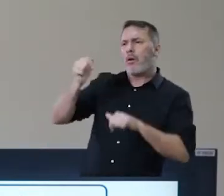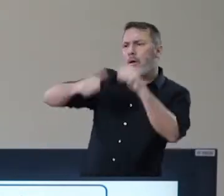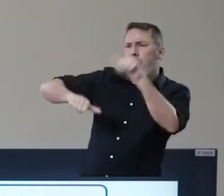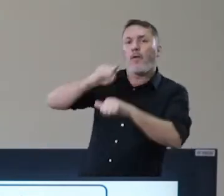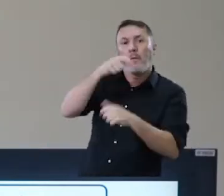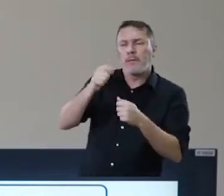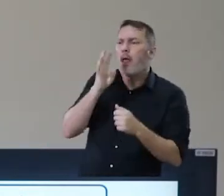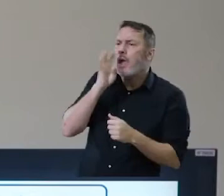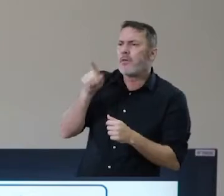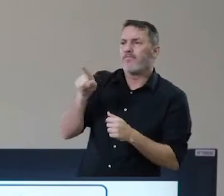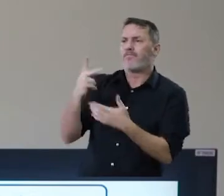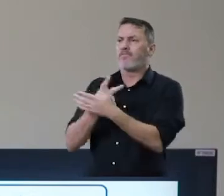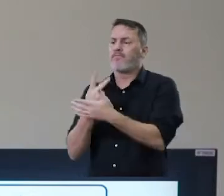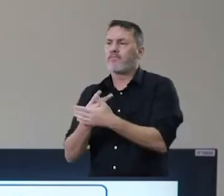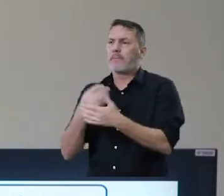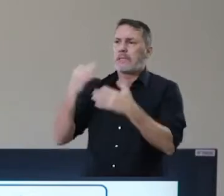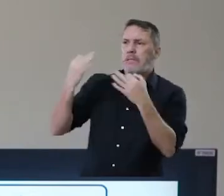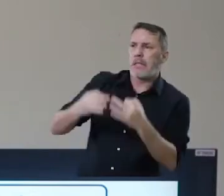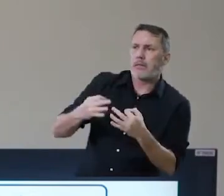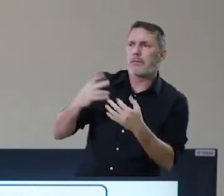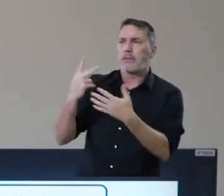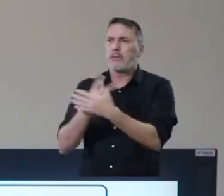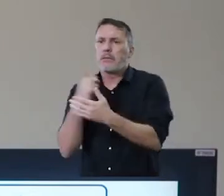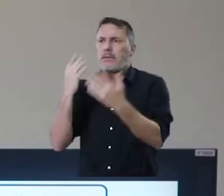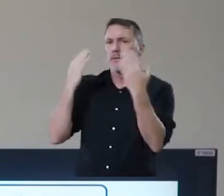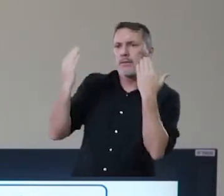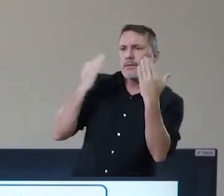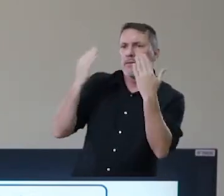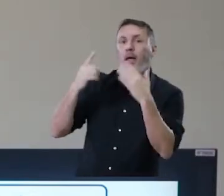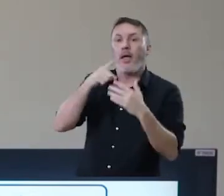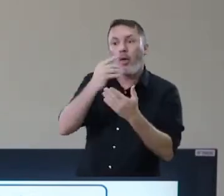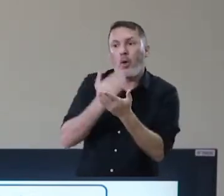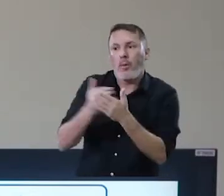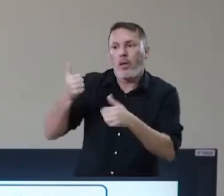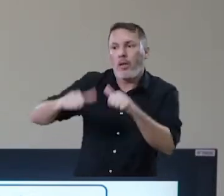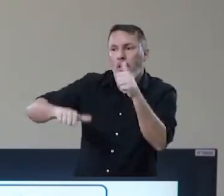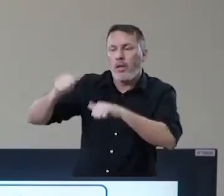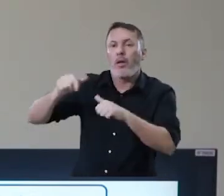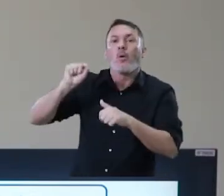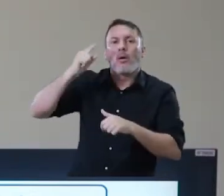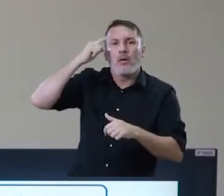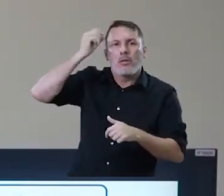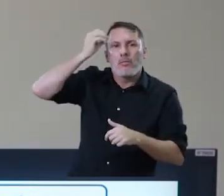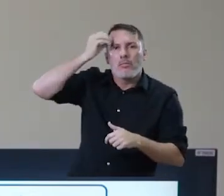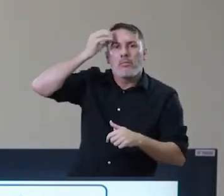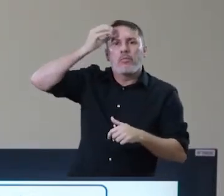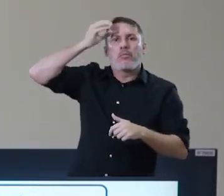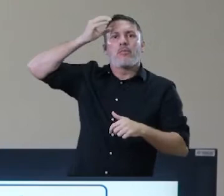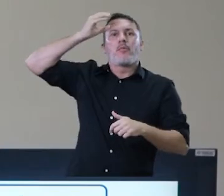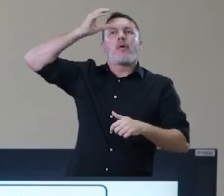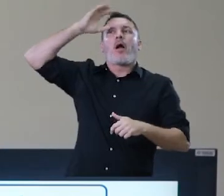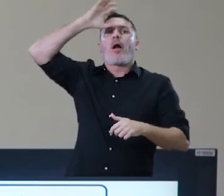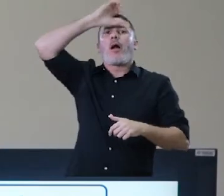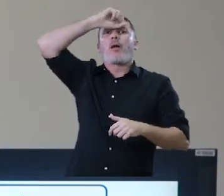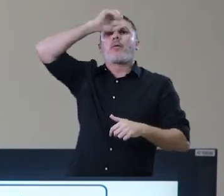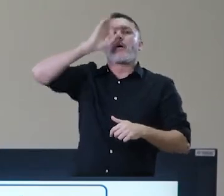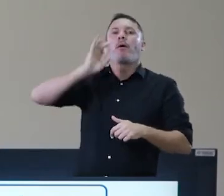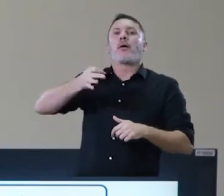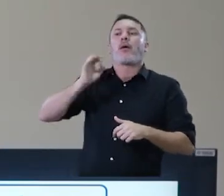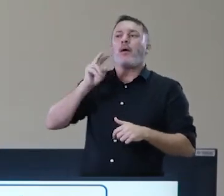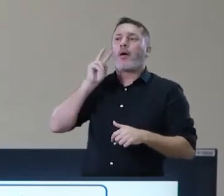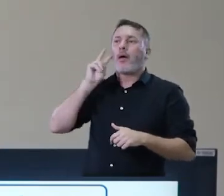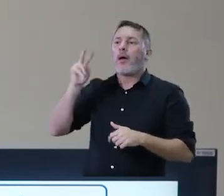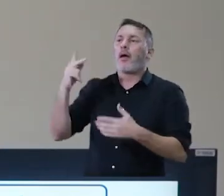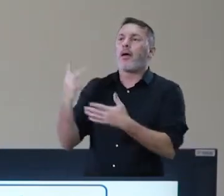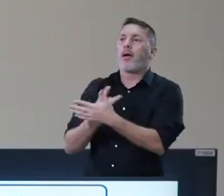Você precisa ser crítico. E quando você faz isso, quando você faz esse trabalho de análise, a sua mente começa a trabalhar de outra forma. Você